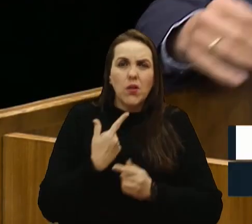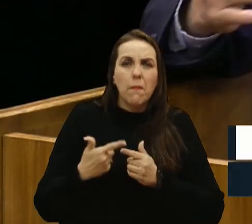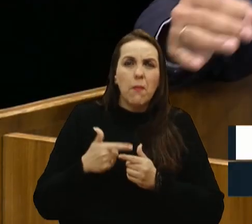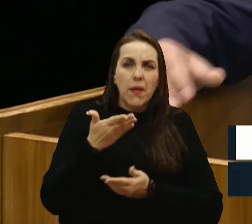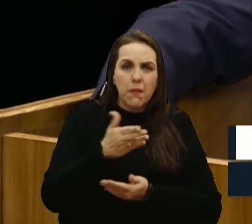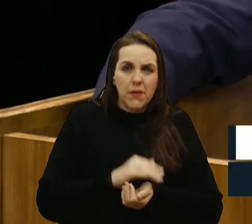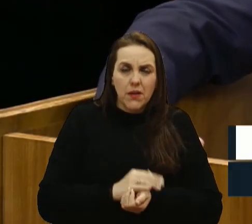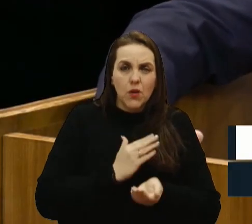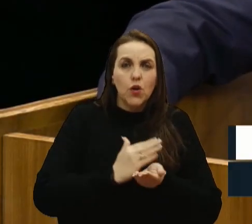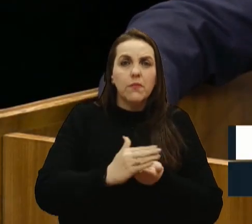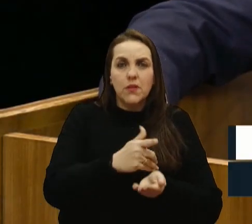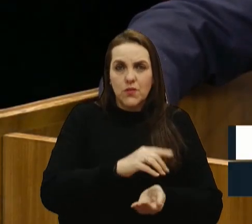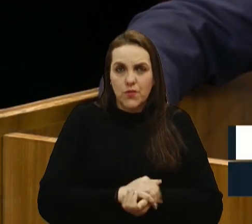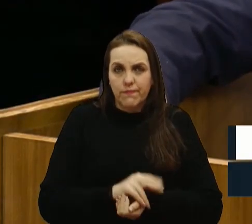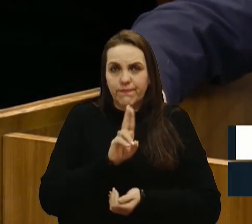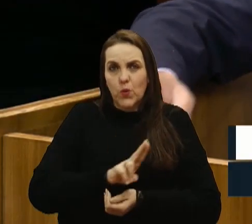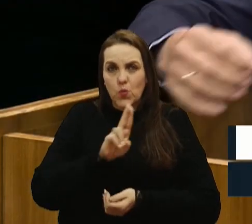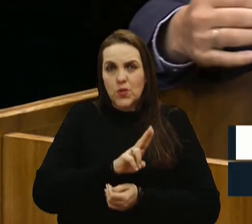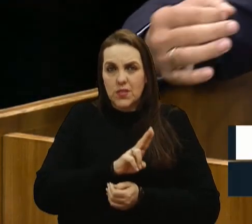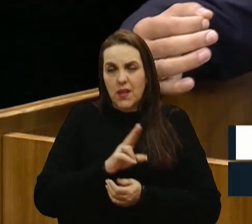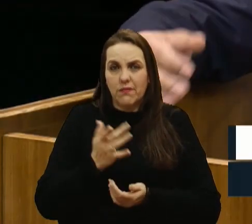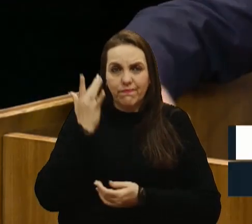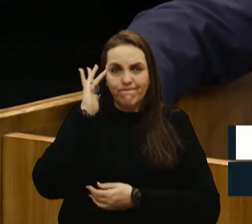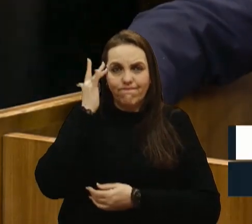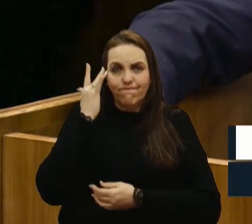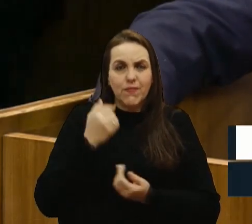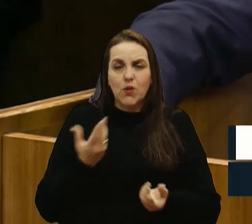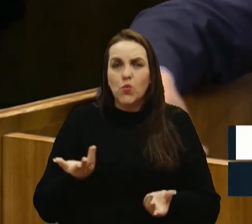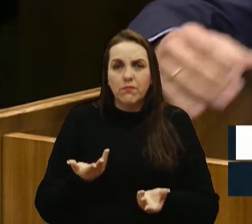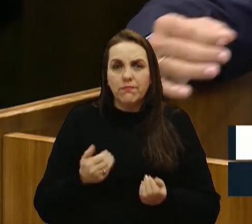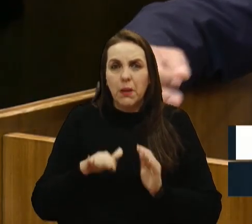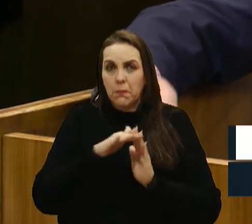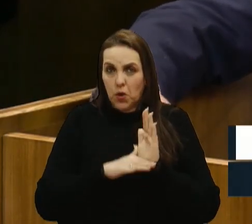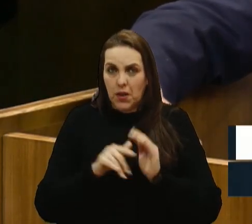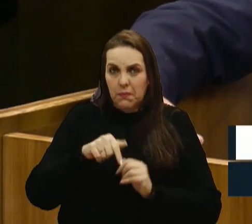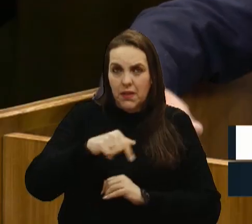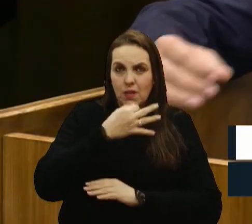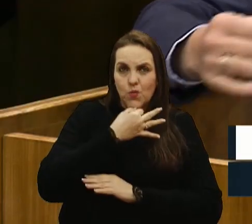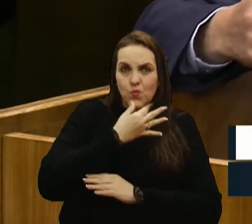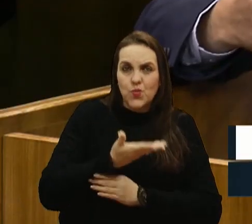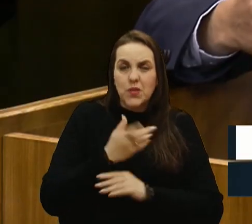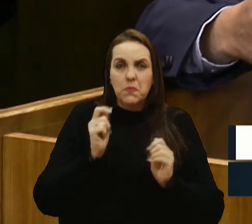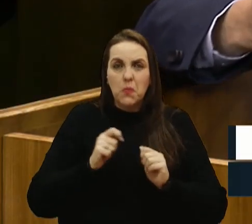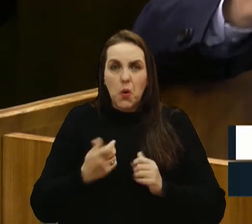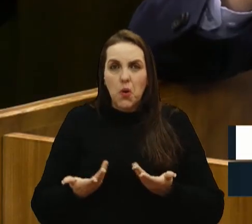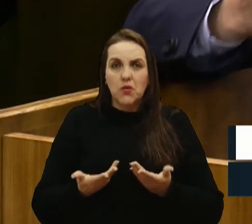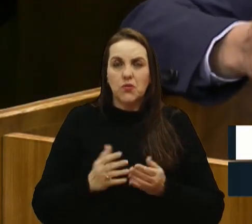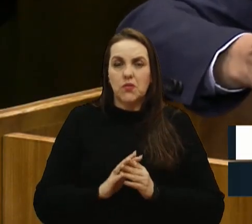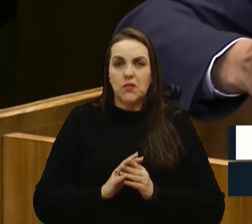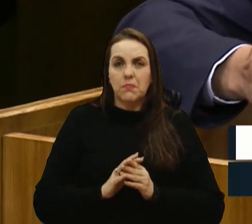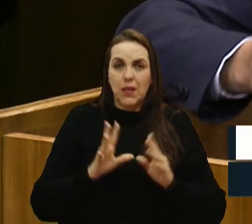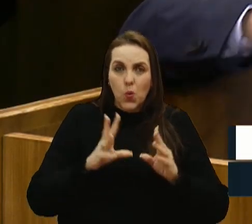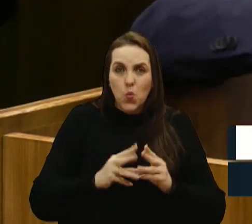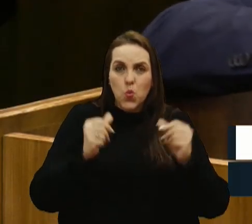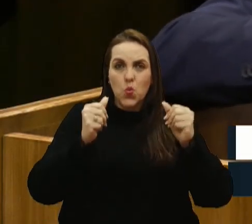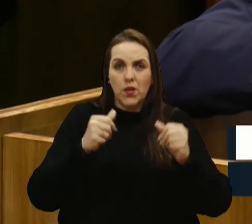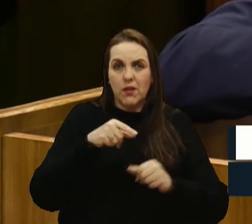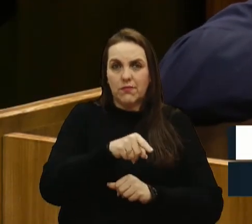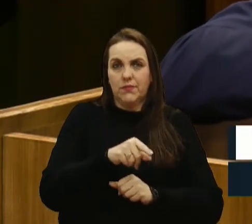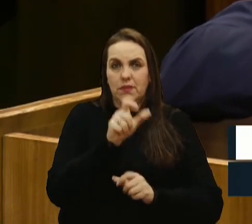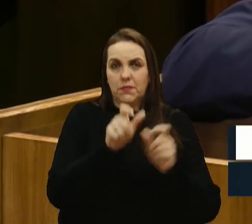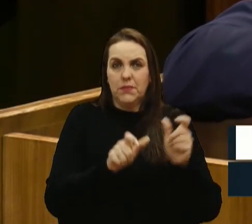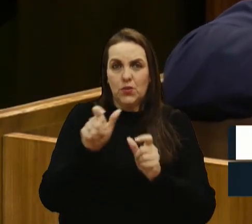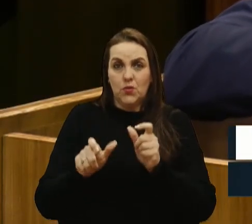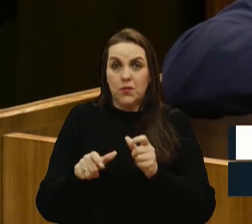essa pessoa a cair nessa dependência? Então, tem algum programa em Caxias do Sul, tem alguma coisa para curar essas pessoas? Porque nós